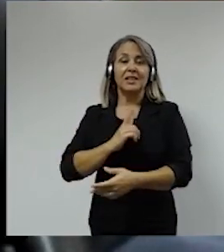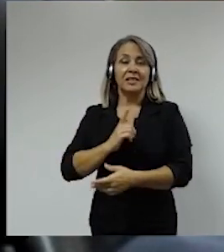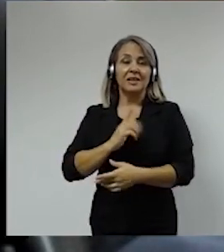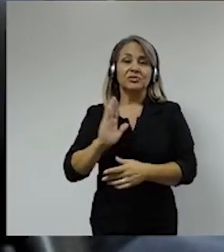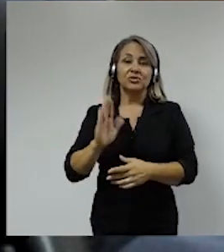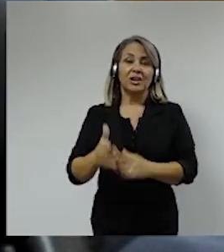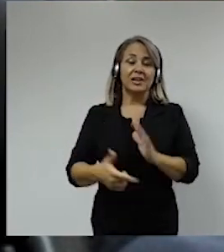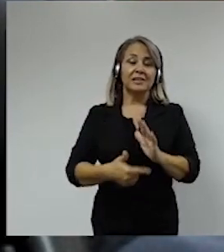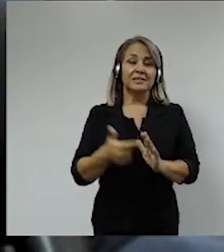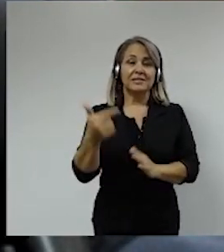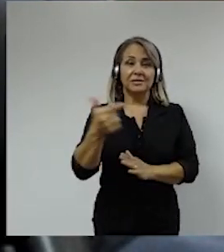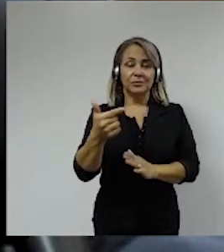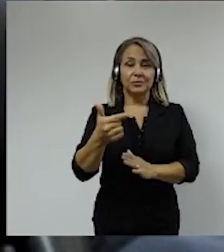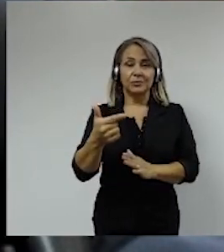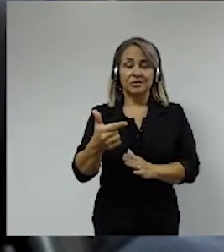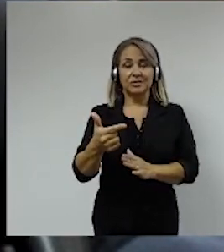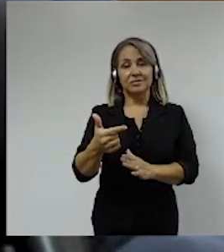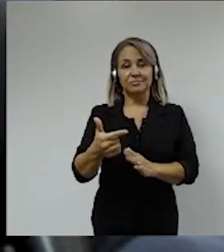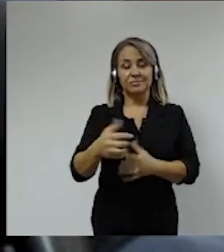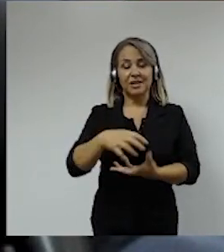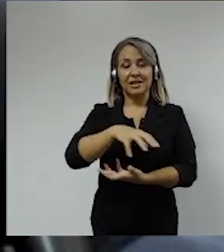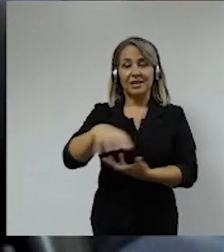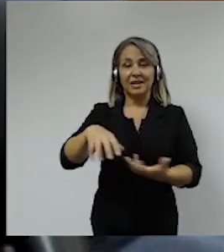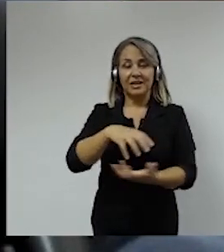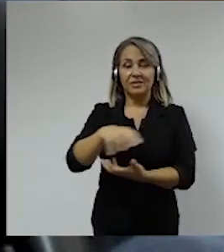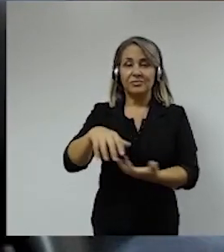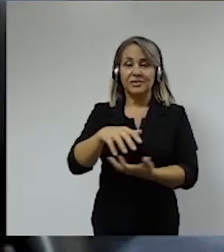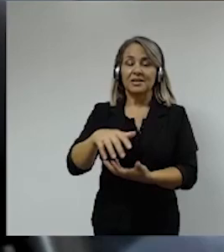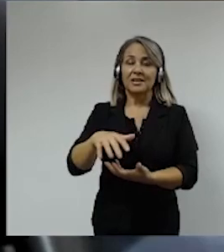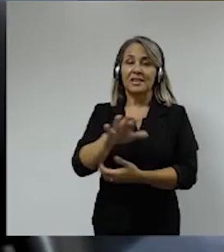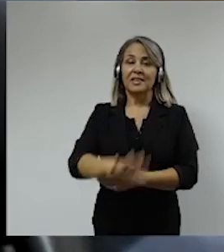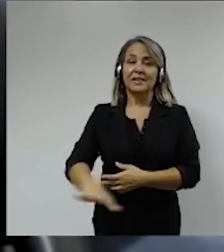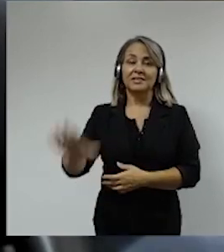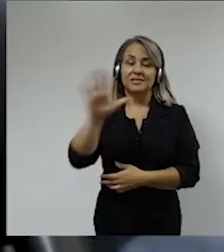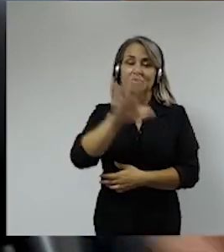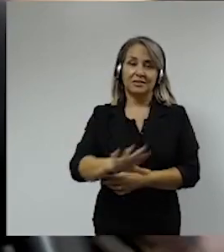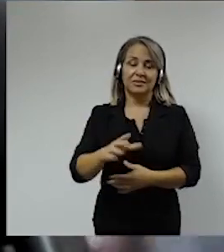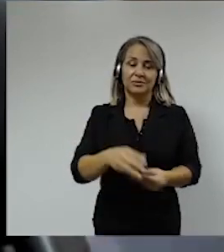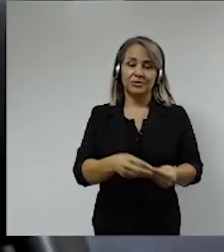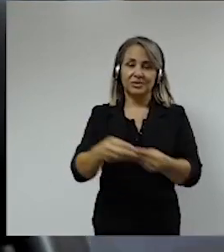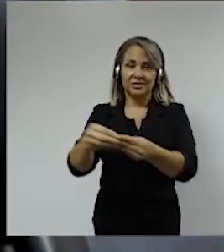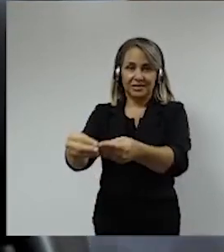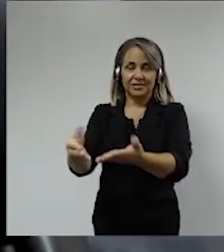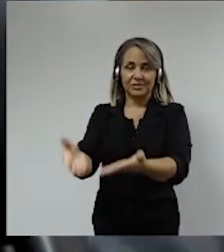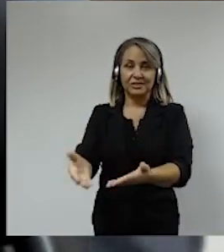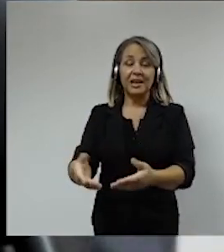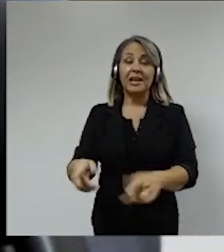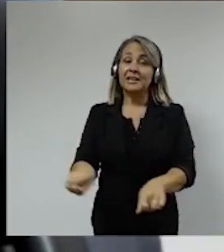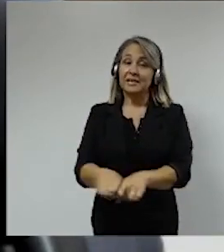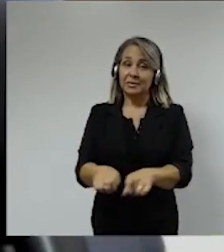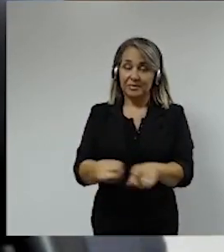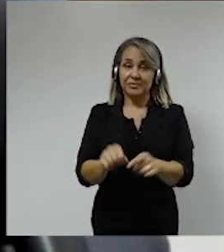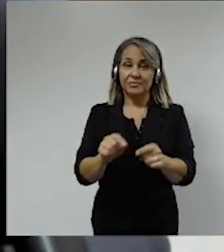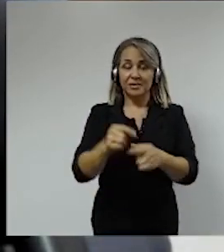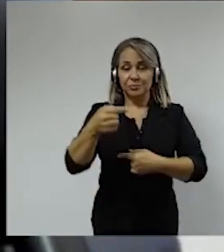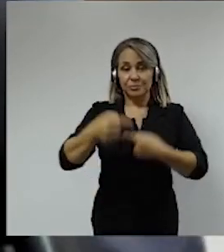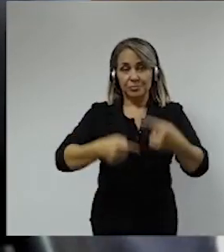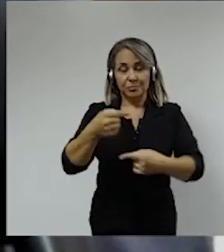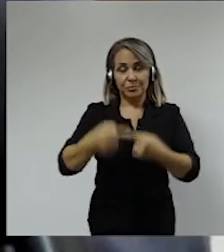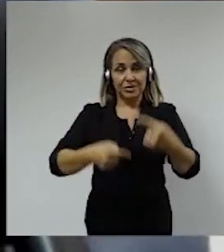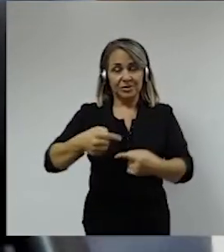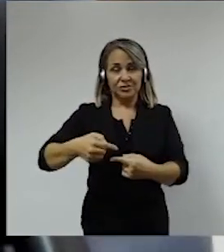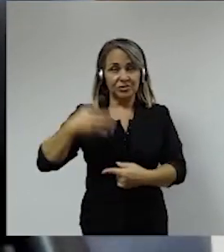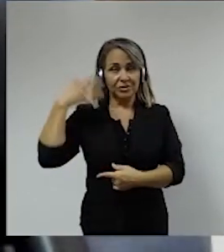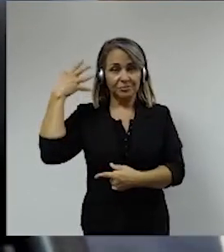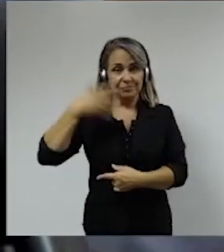pandemia pela segunda grande greve nacional de entregadores. E, ao mesmo tempo, ela faz uma política externa